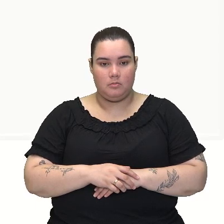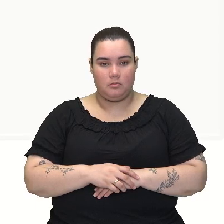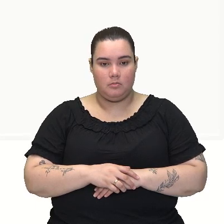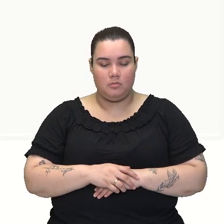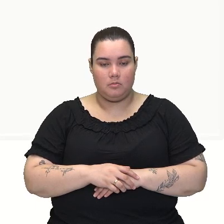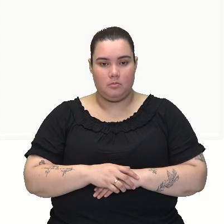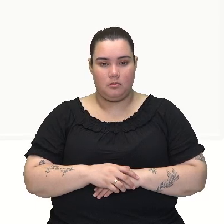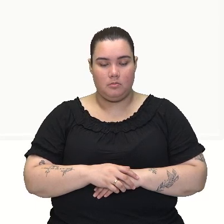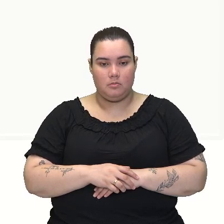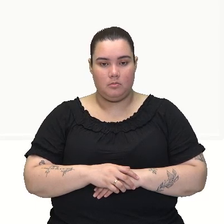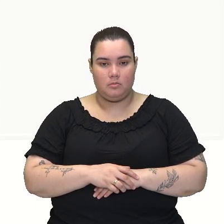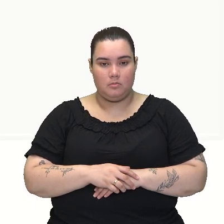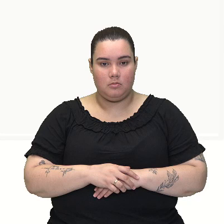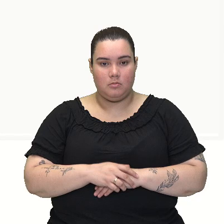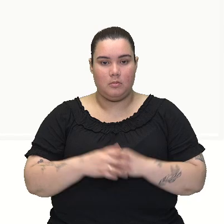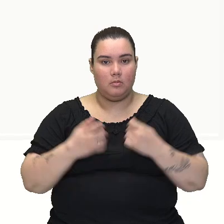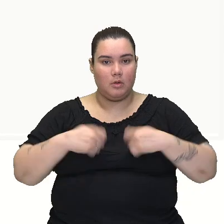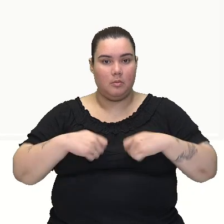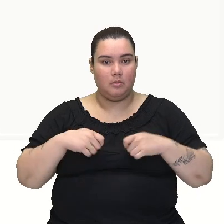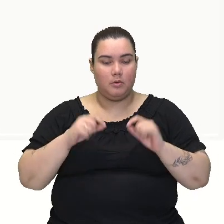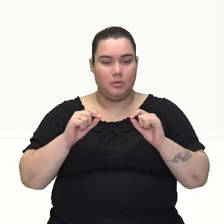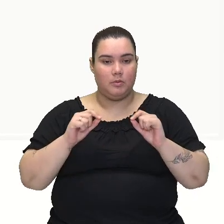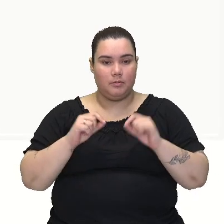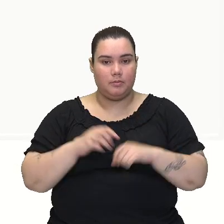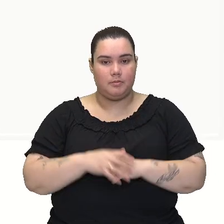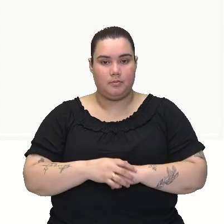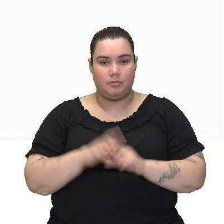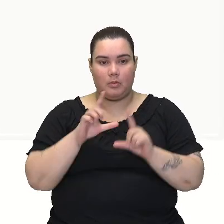precisa, né, que a gente faça o seguinte. Letra A.